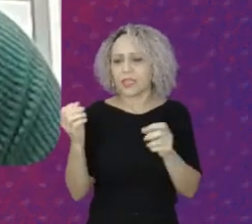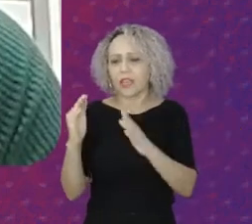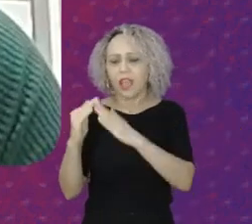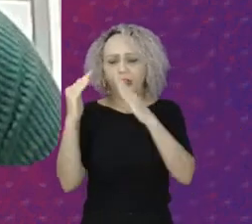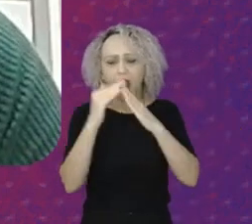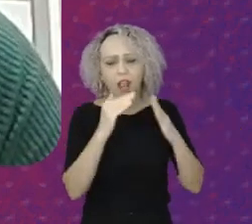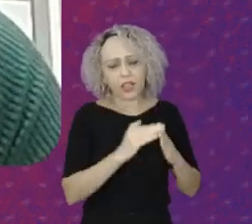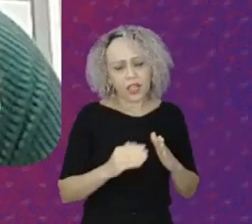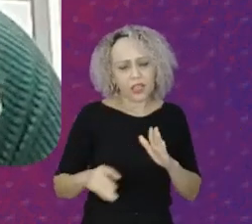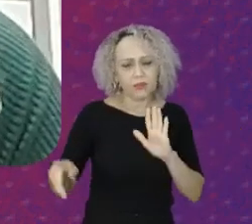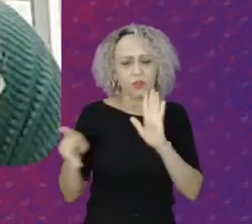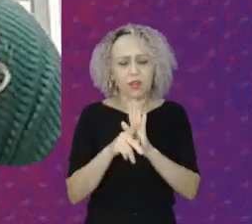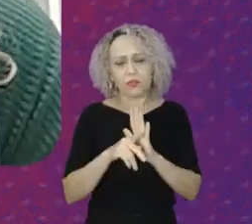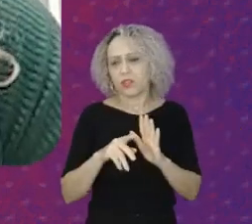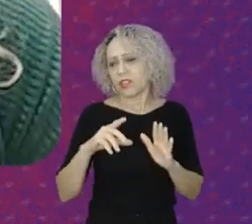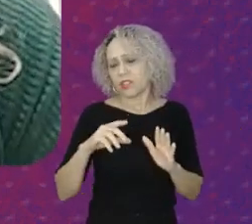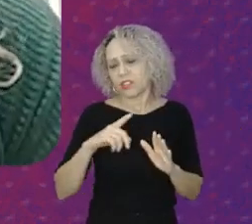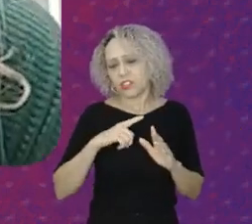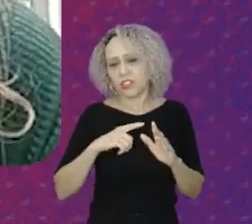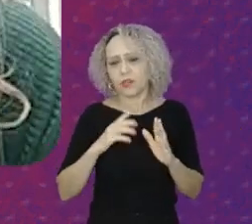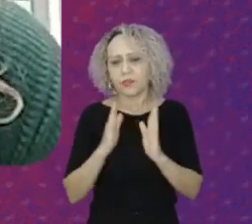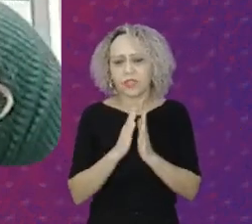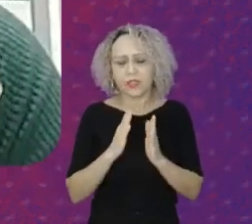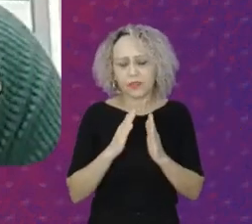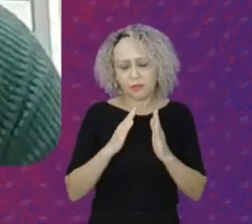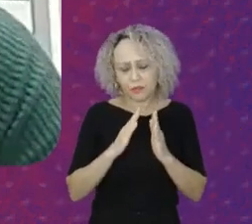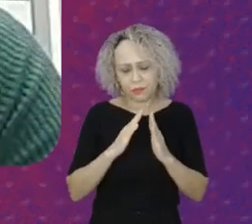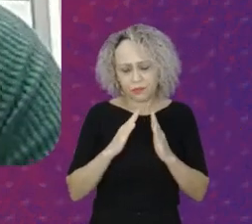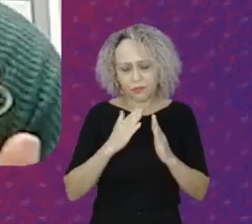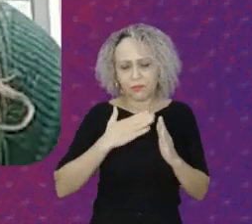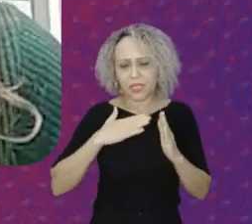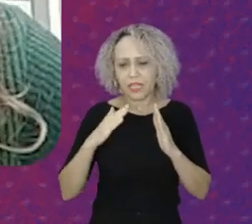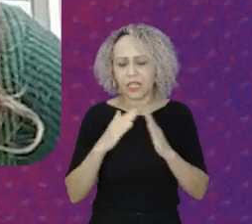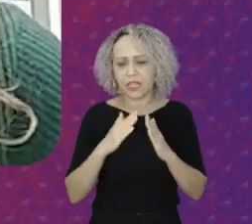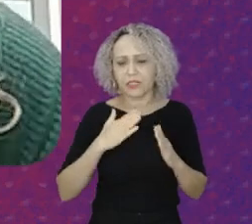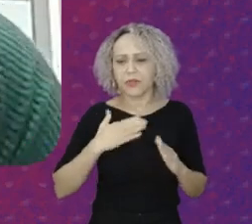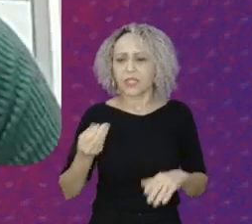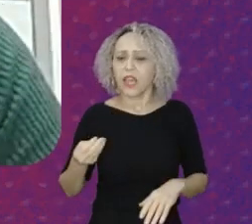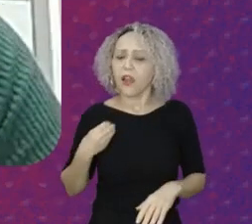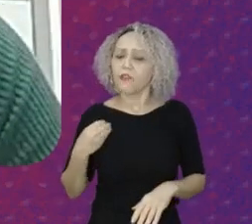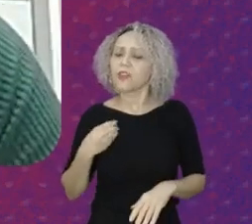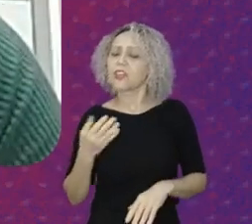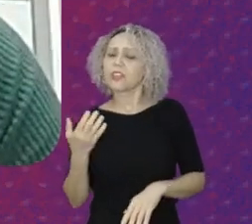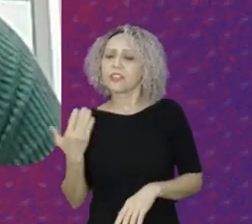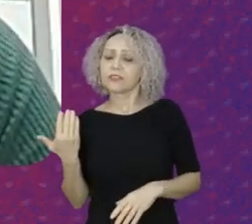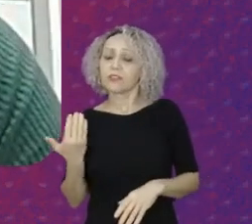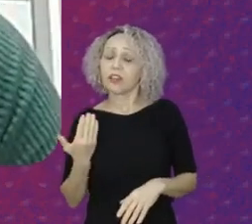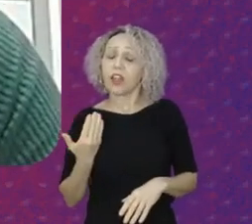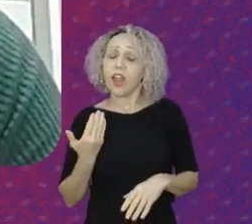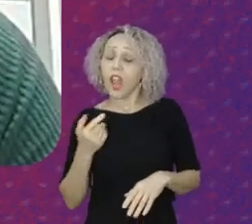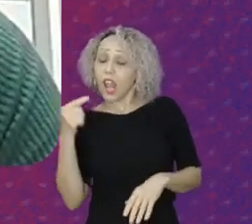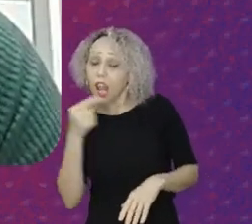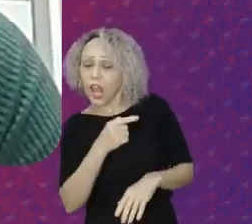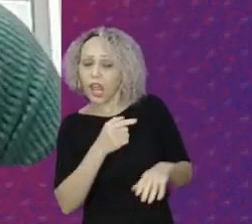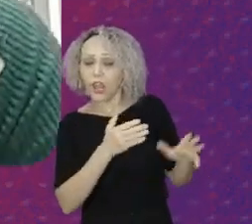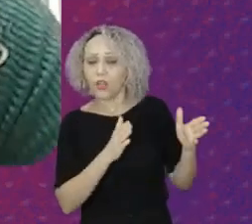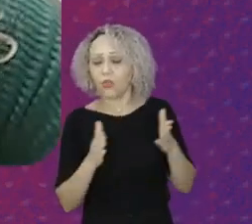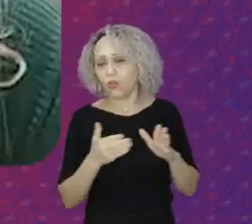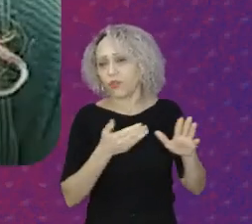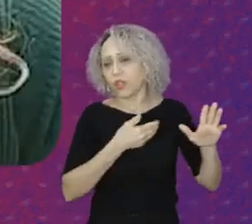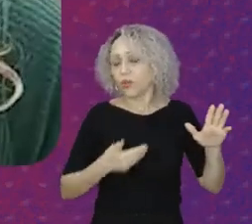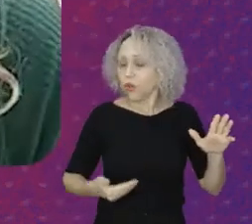gente tinha lá o Minha Casa Minha Vida, que priorizava, inclusive, ficava em nome da mulher, a moradia. Isso garante